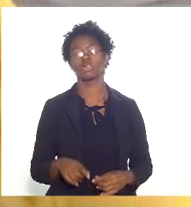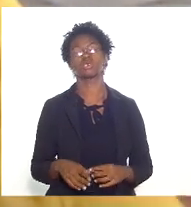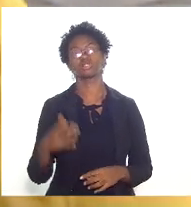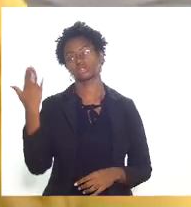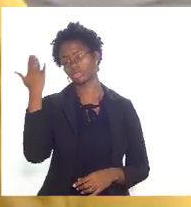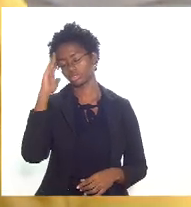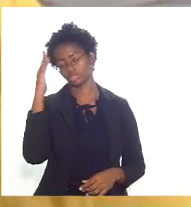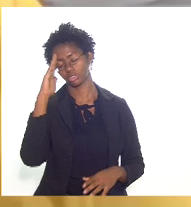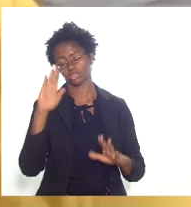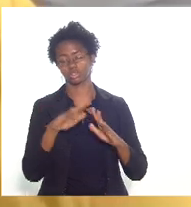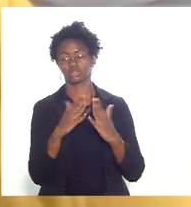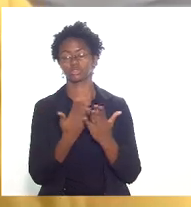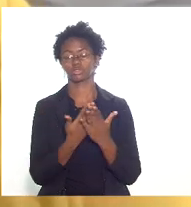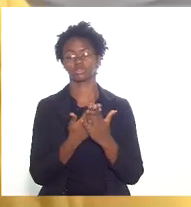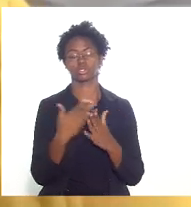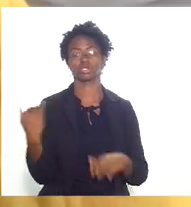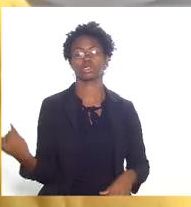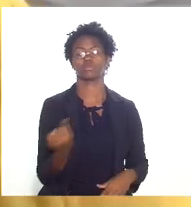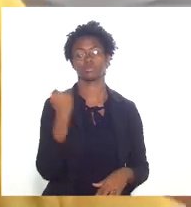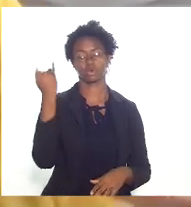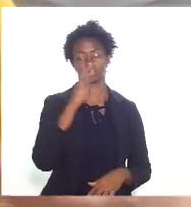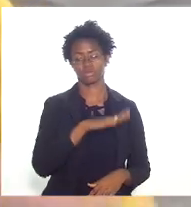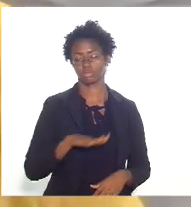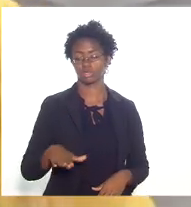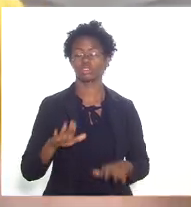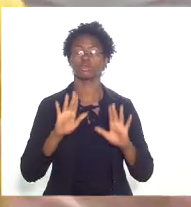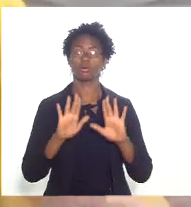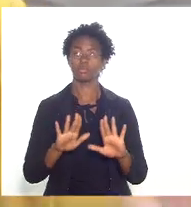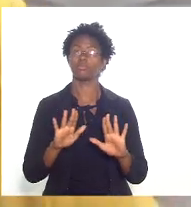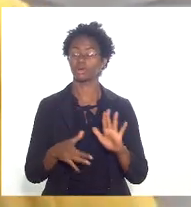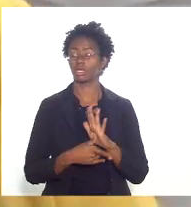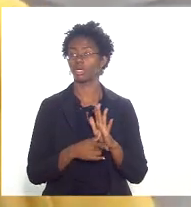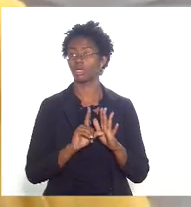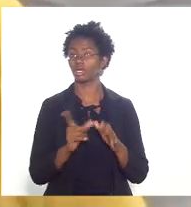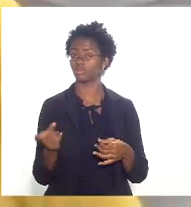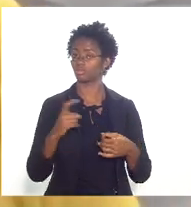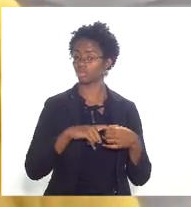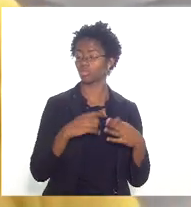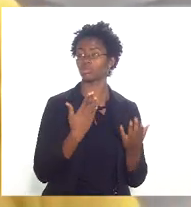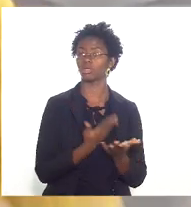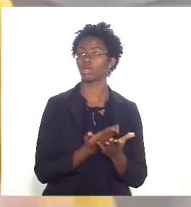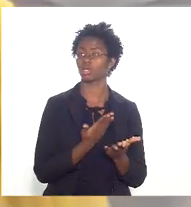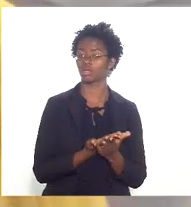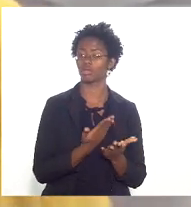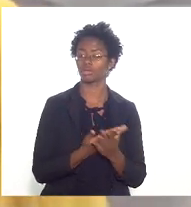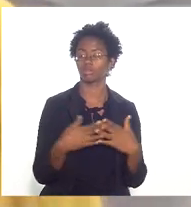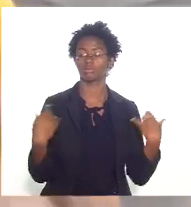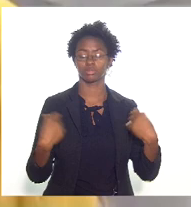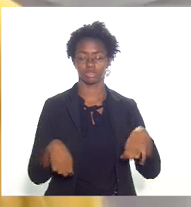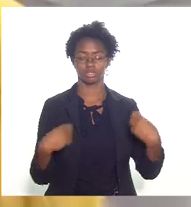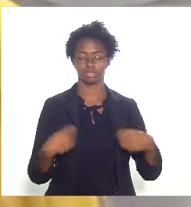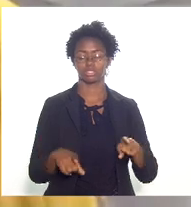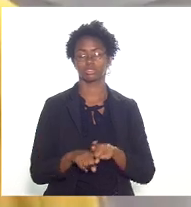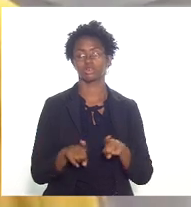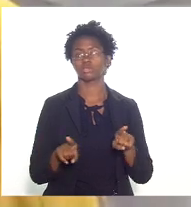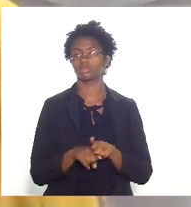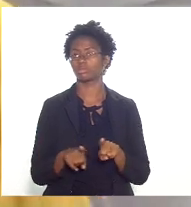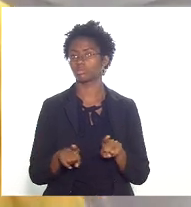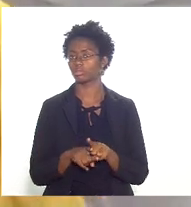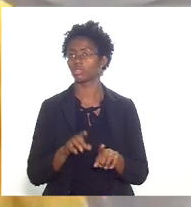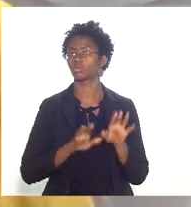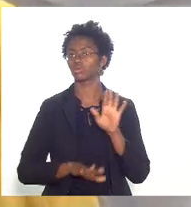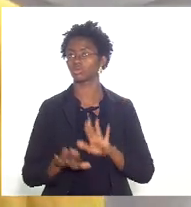entendendo que a escola necessária para as crianças mais antes de retomar a escola nós devemos tomar outras